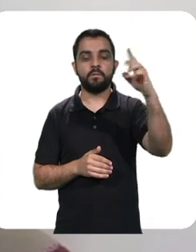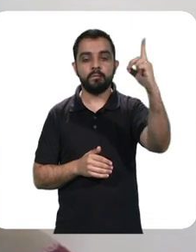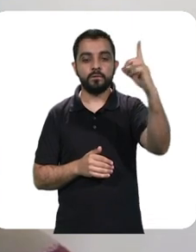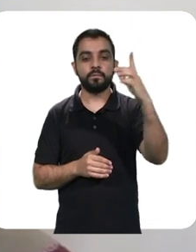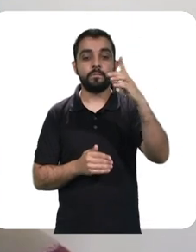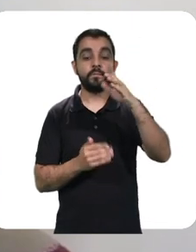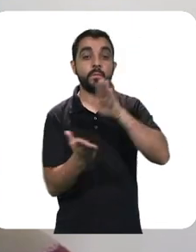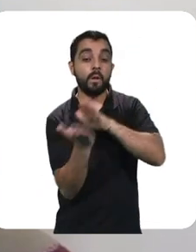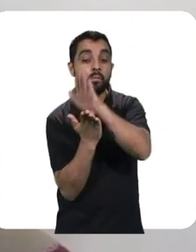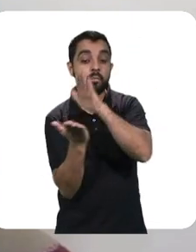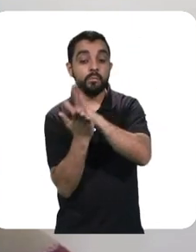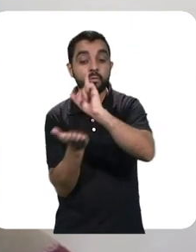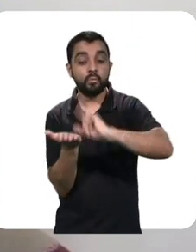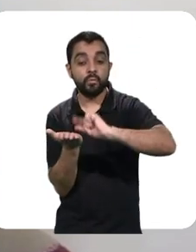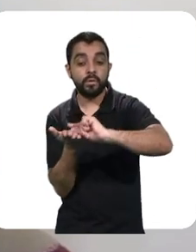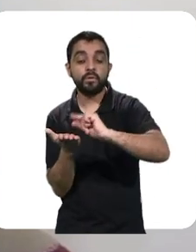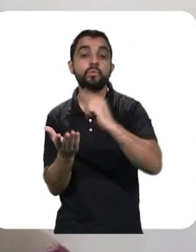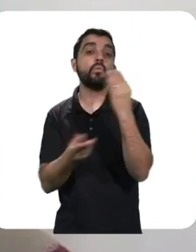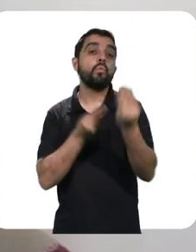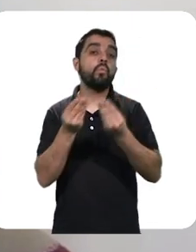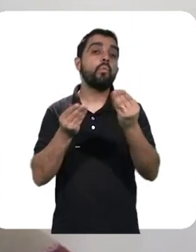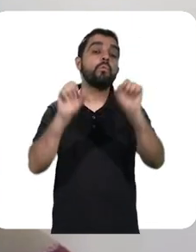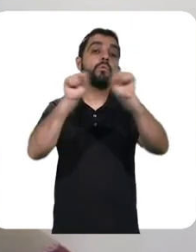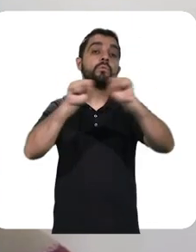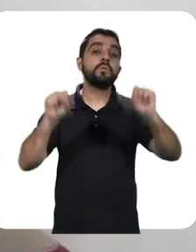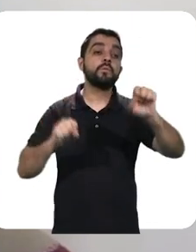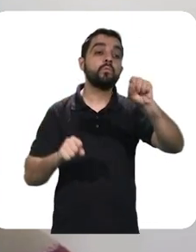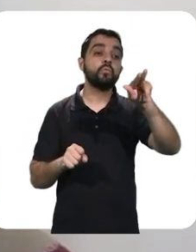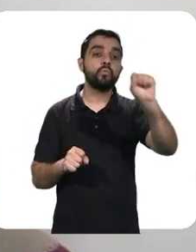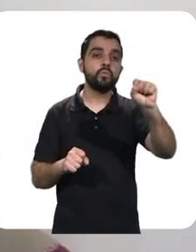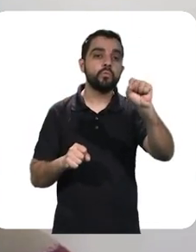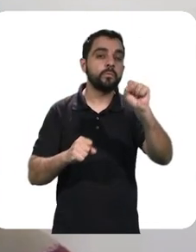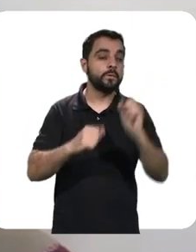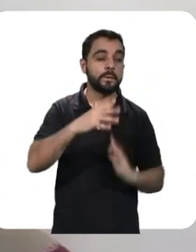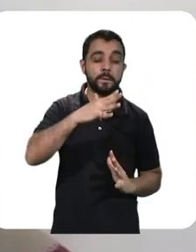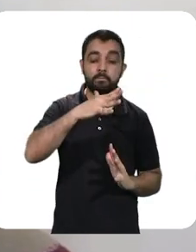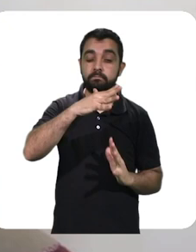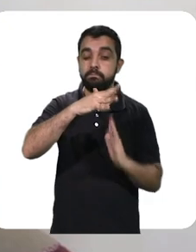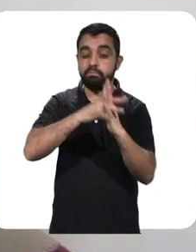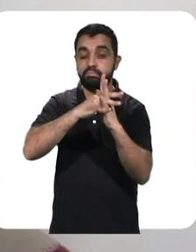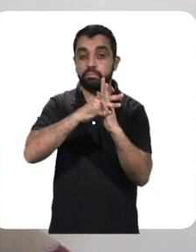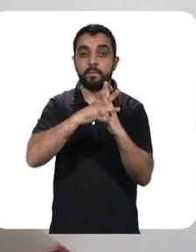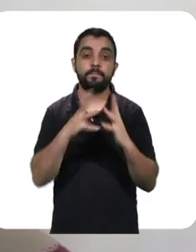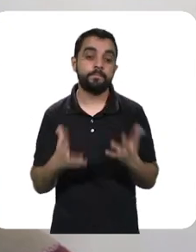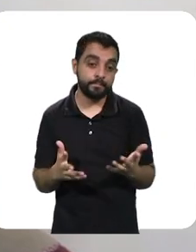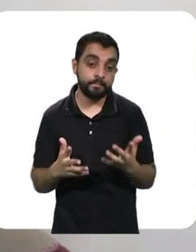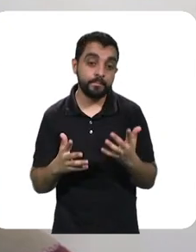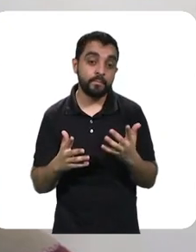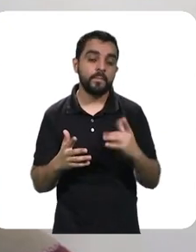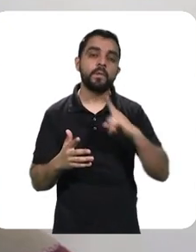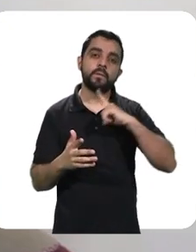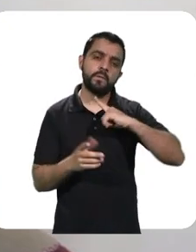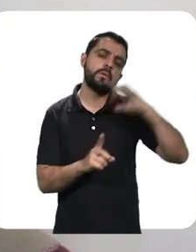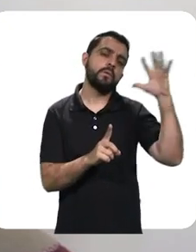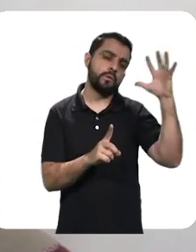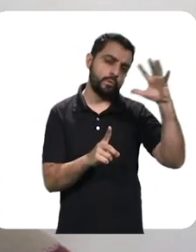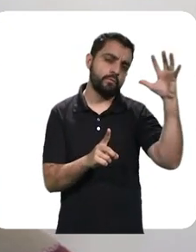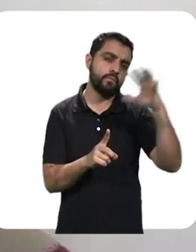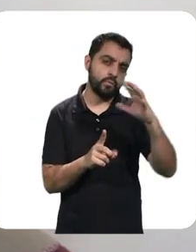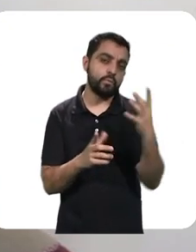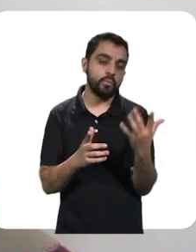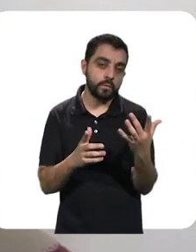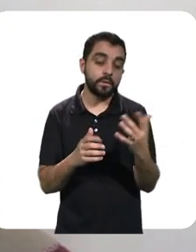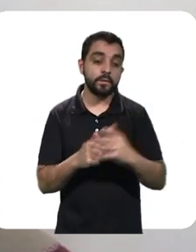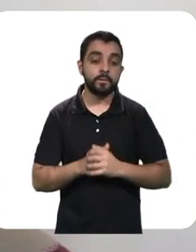artigo com a previsão de quando o sistema de saúde brasileiro entraria em colapso. Então, depende de alguns fatores